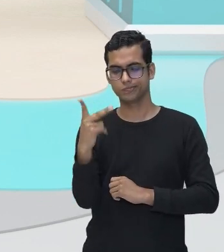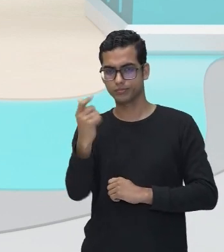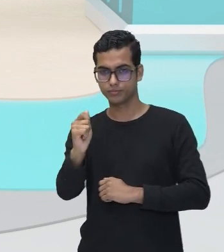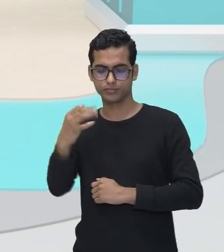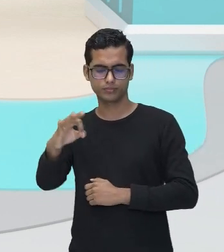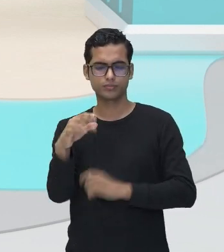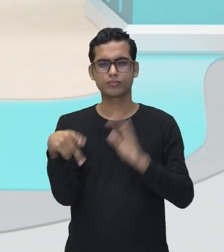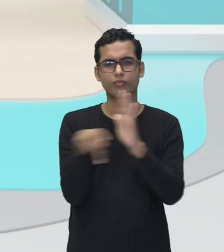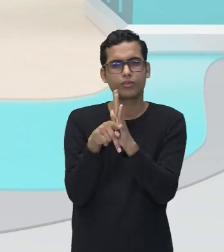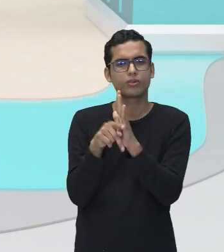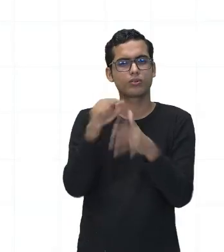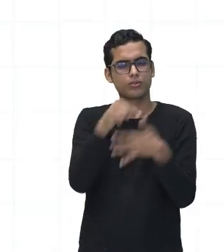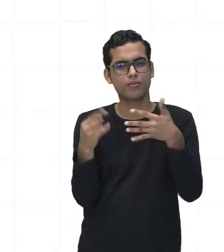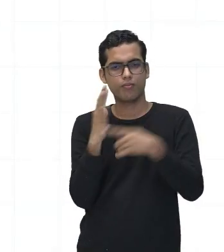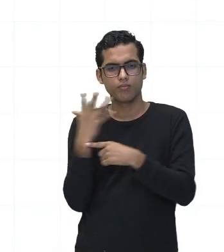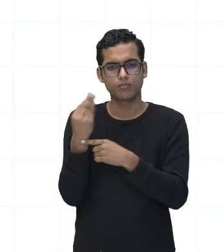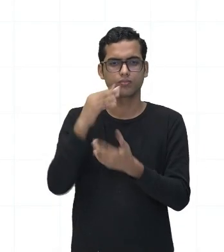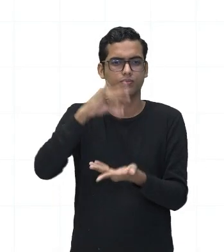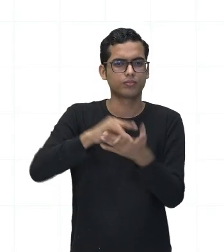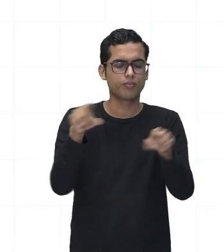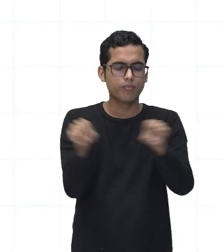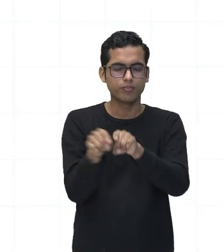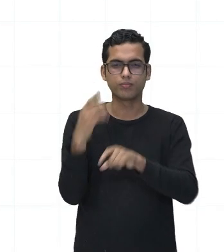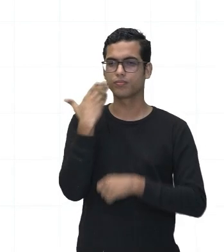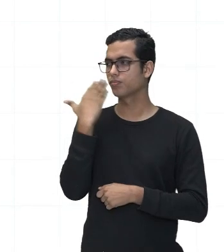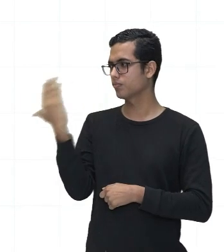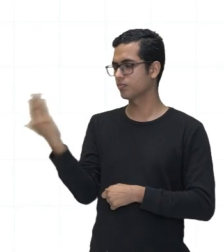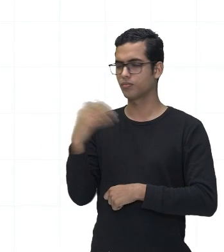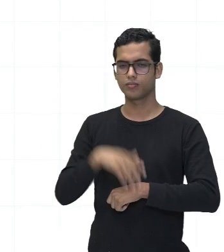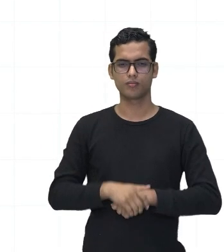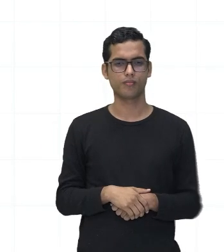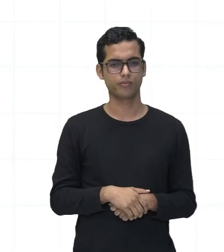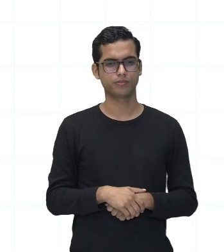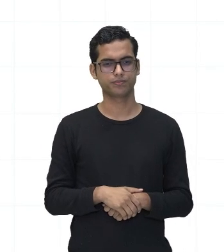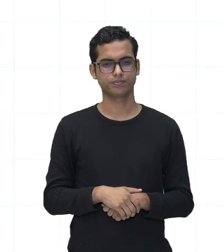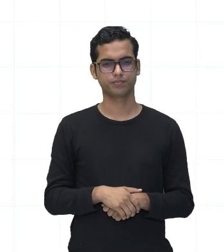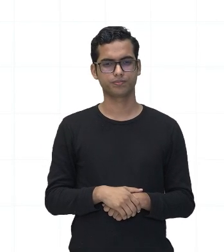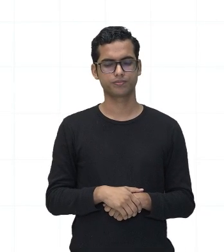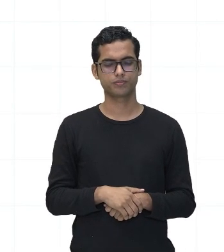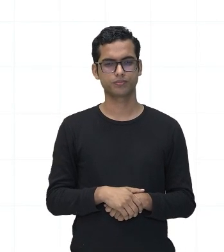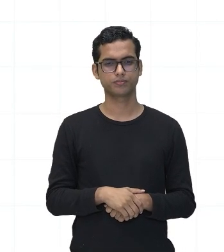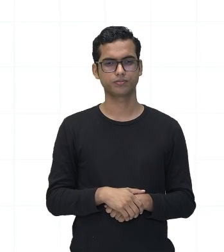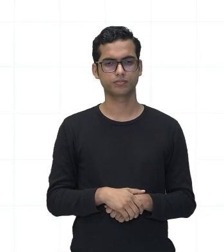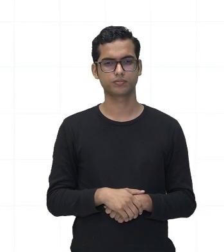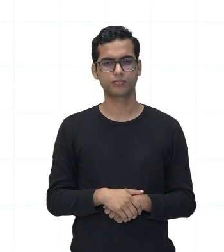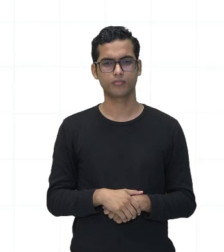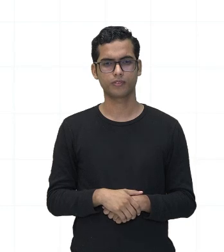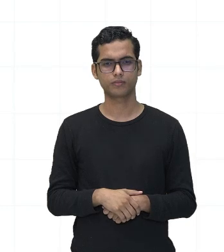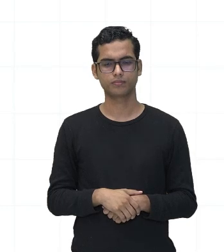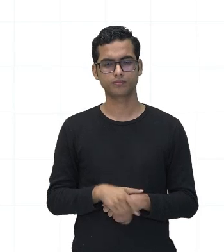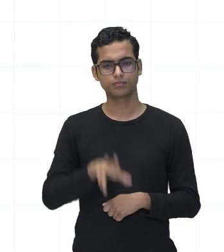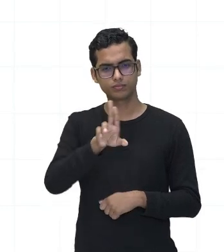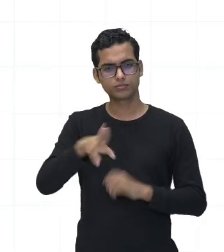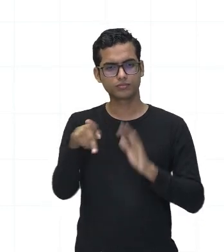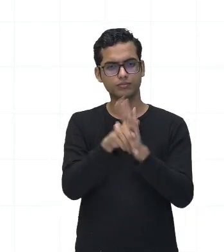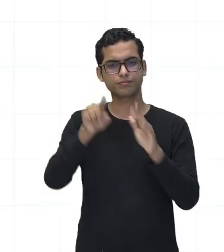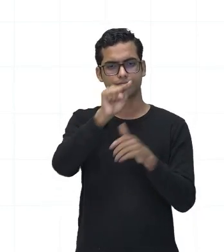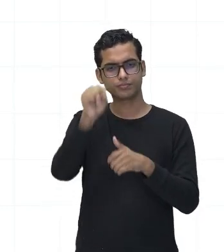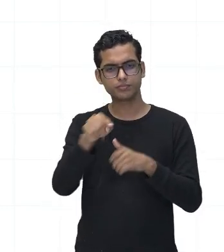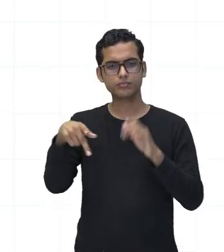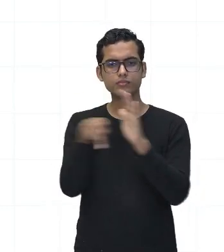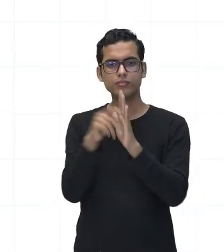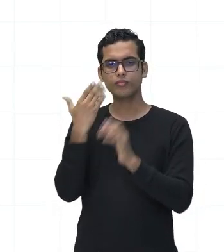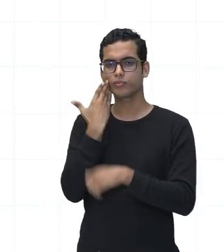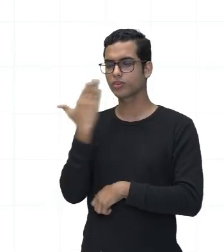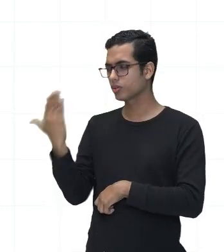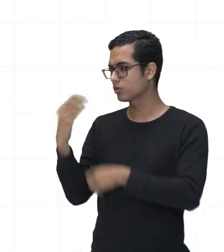composição artística que foi produzida a partir também de linhas. Aí nós temos Noite Estrelada, que ela